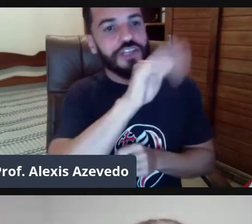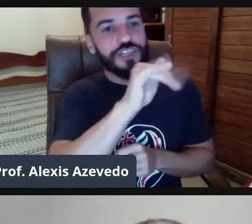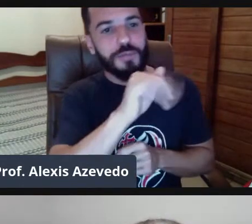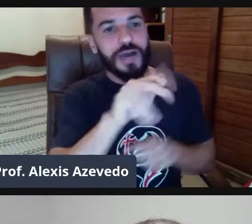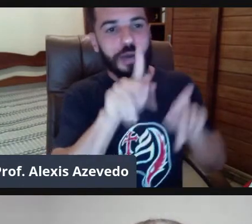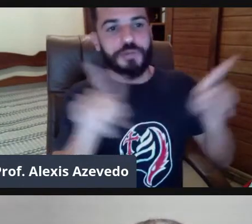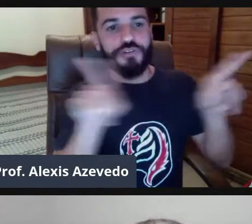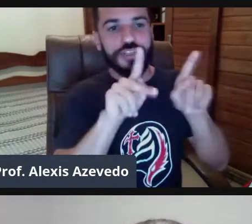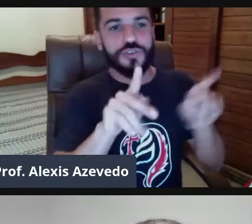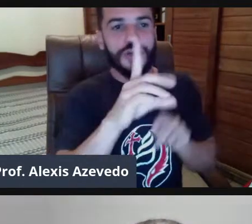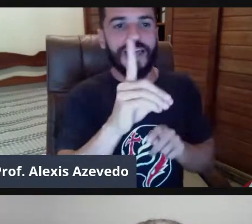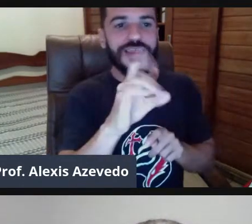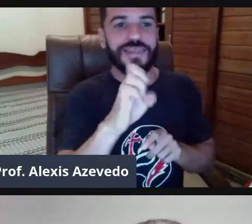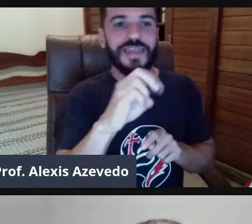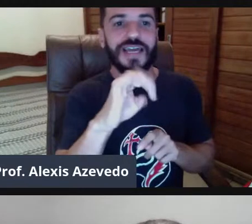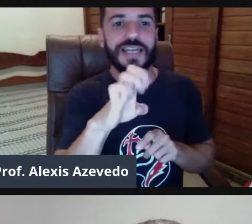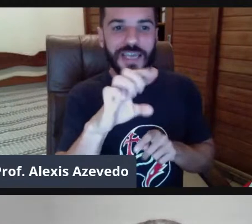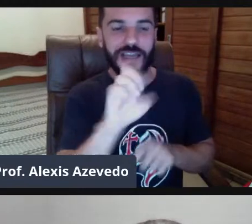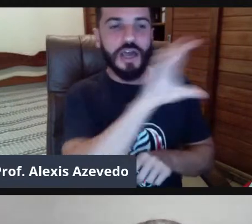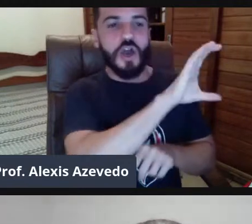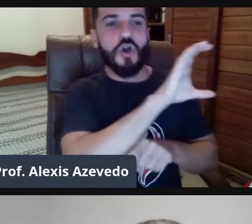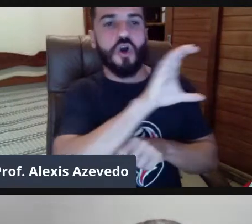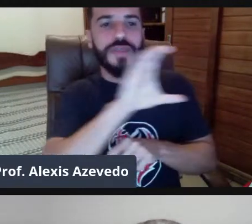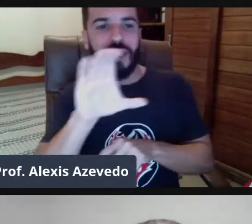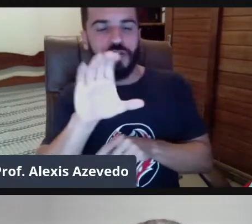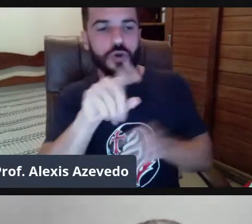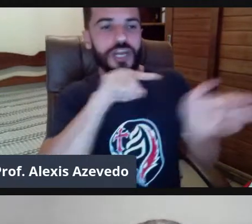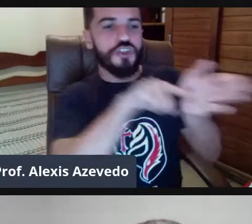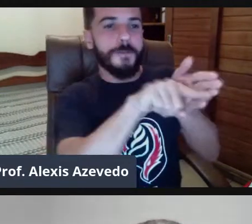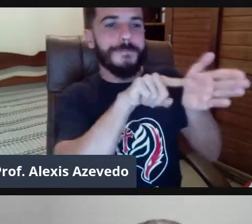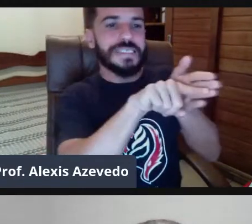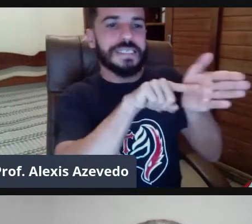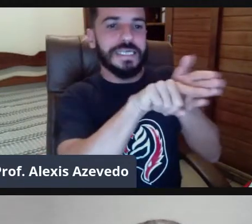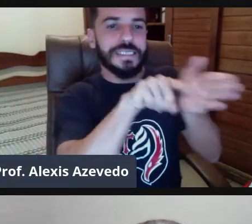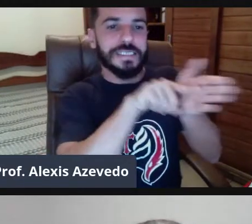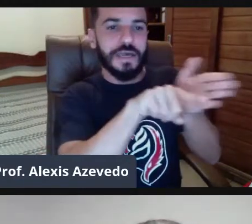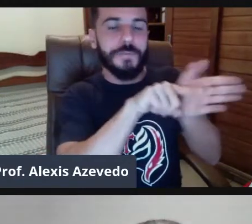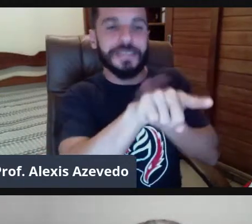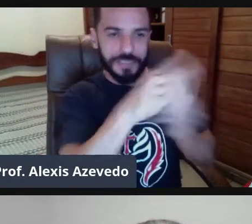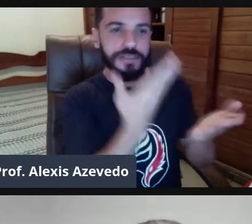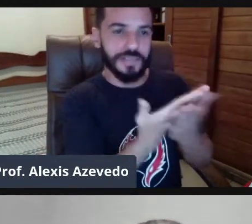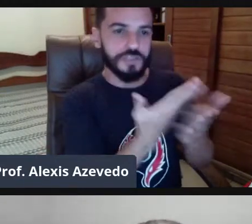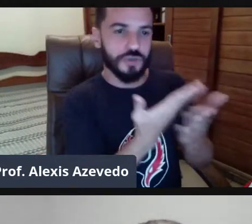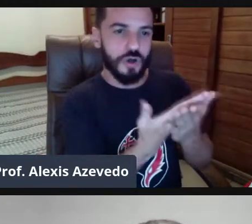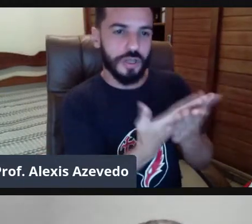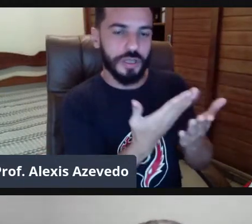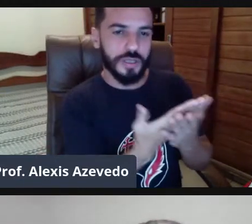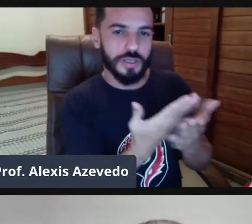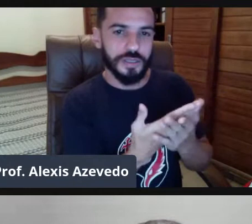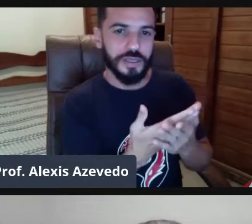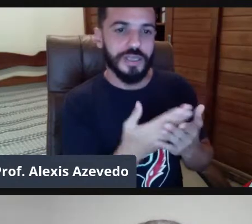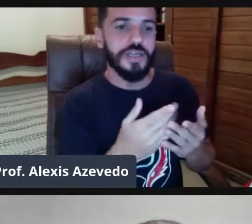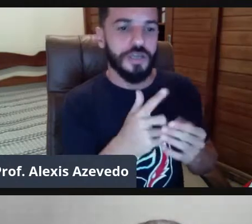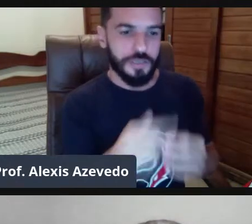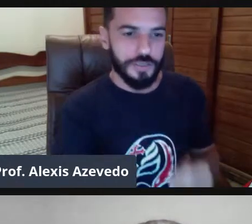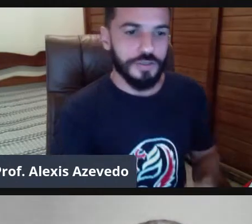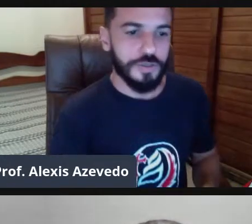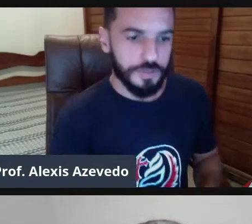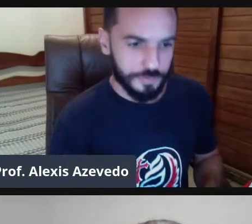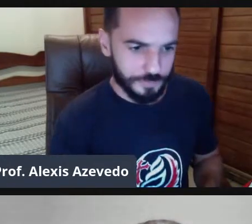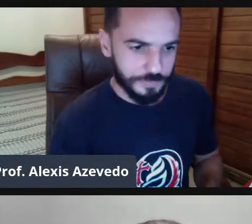professora Daniela, que é a coordenadora da pesquisa da escola. Daniela é